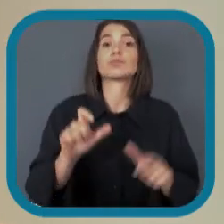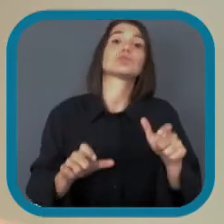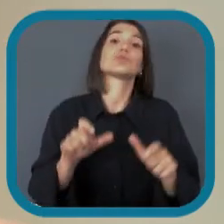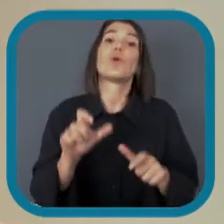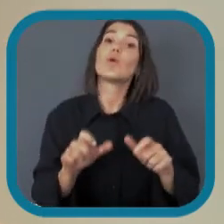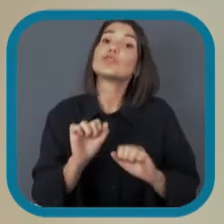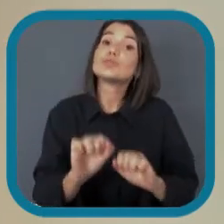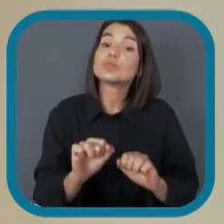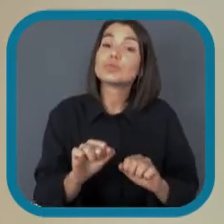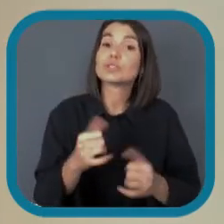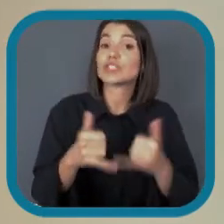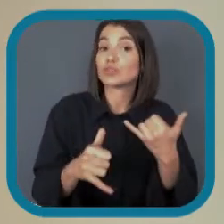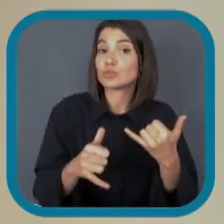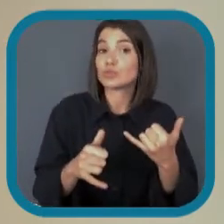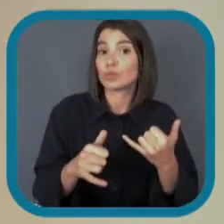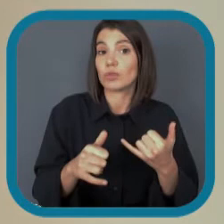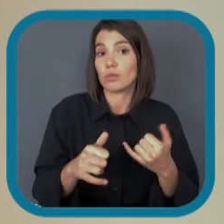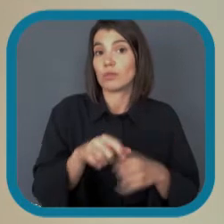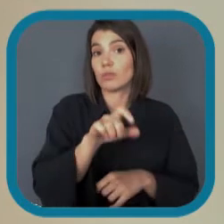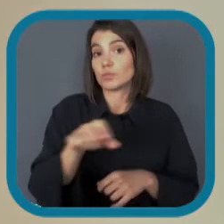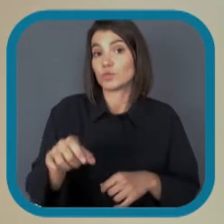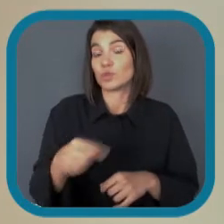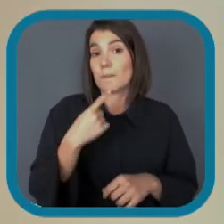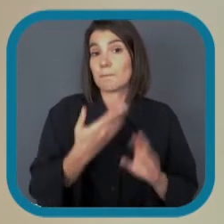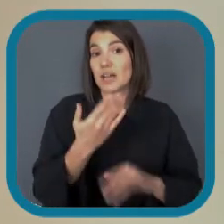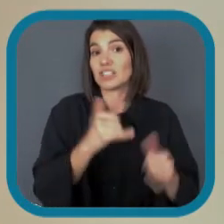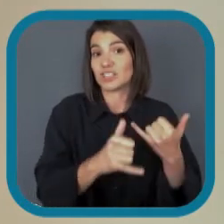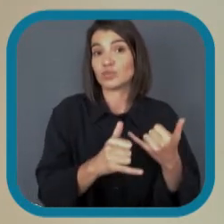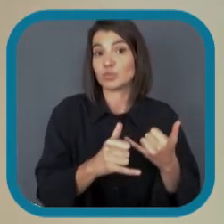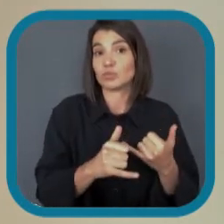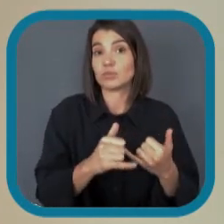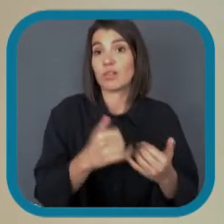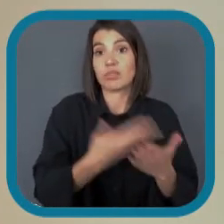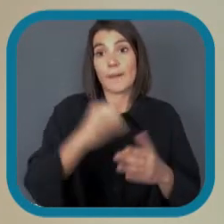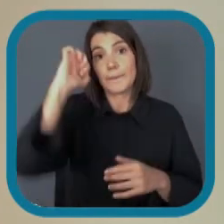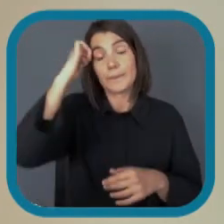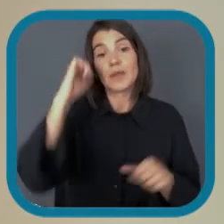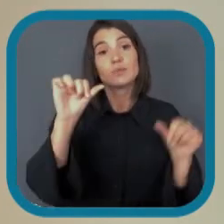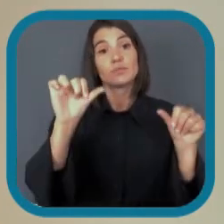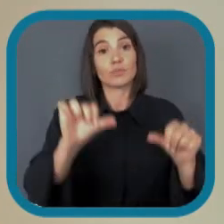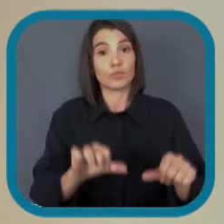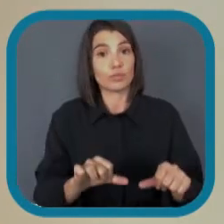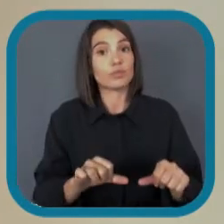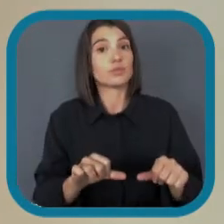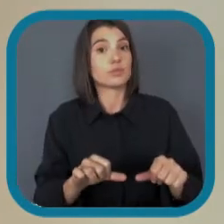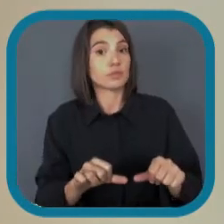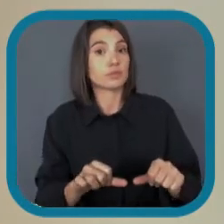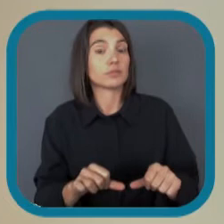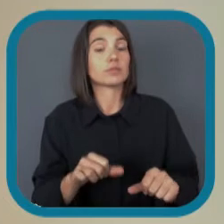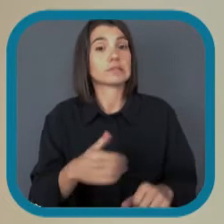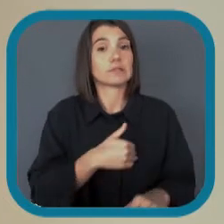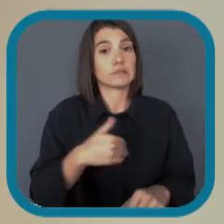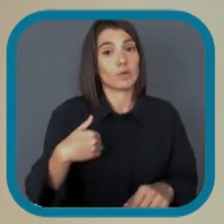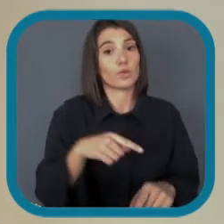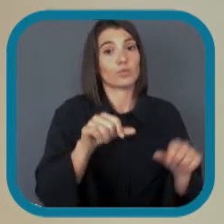que são os pacientes de risco, as pessoas que estão em maior risco e que têm sempre consequências muito mais gravosas e